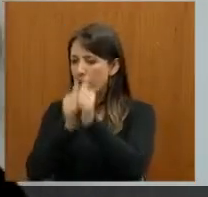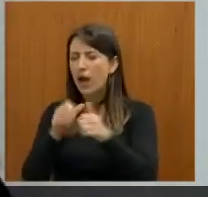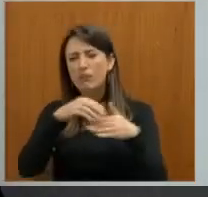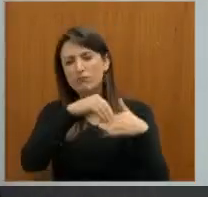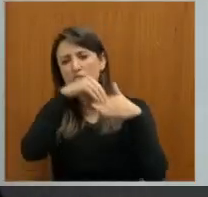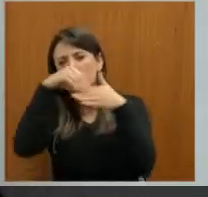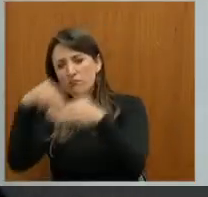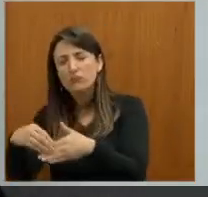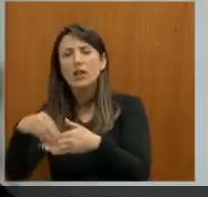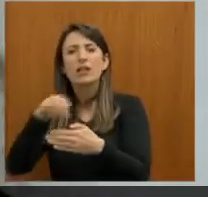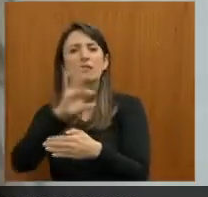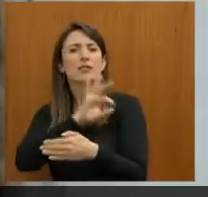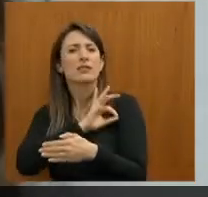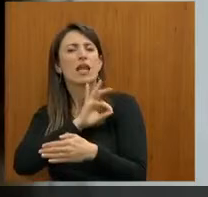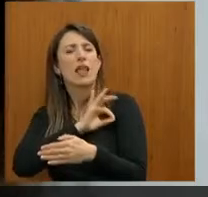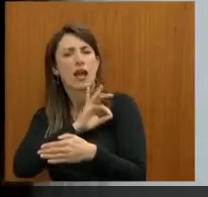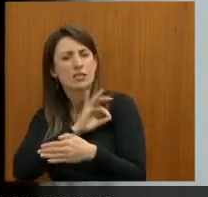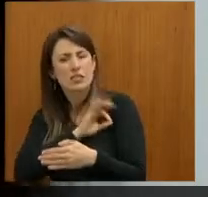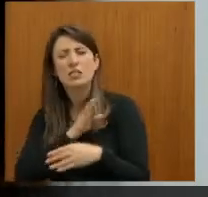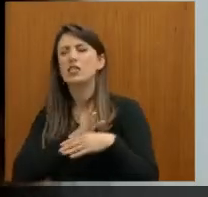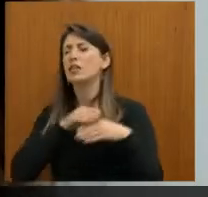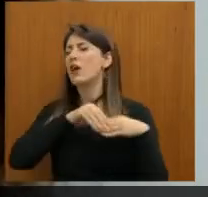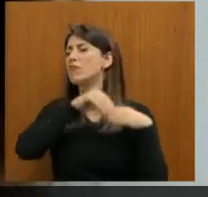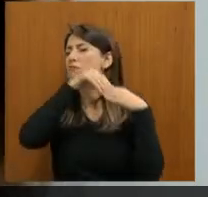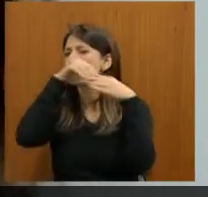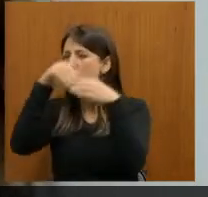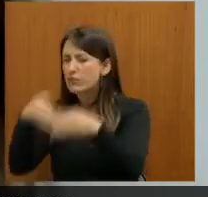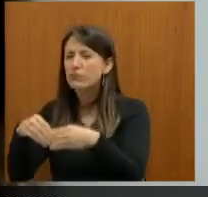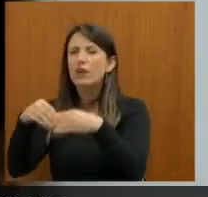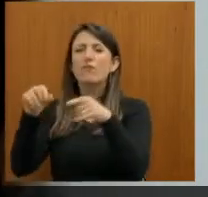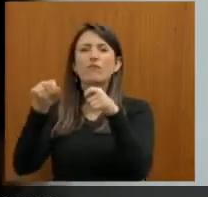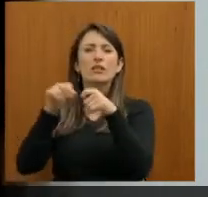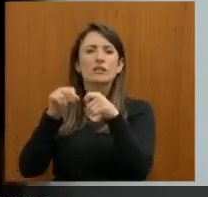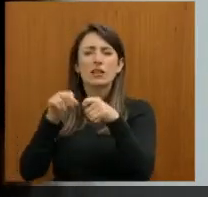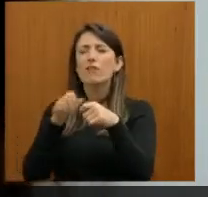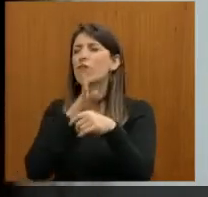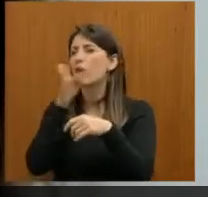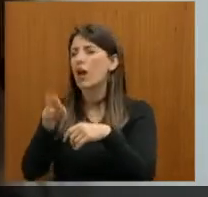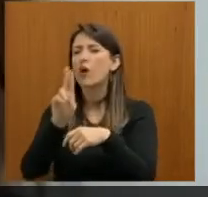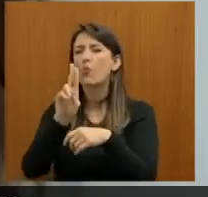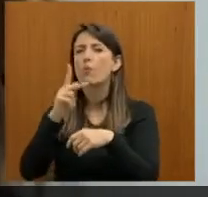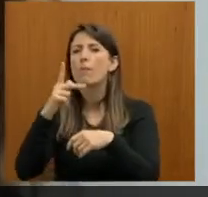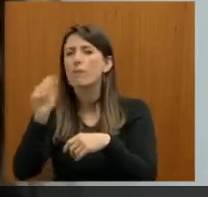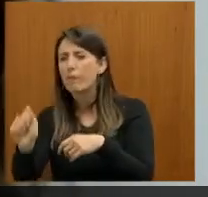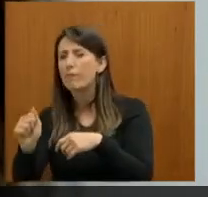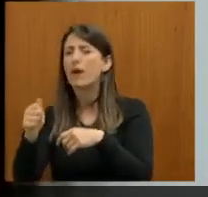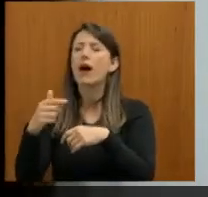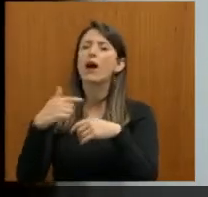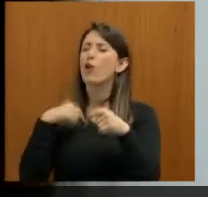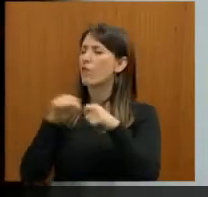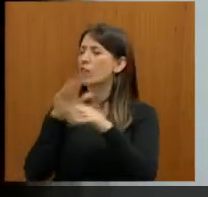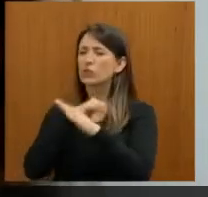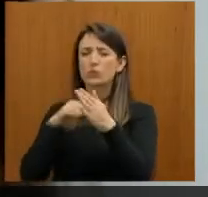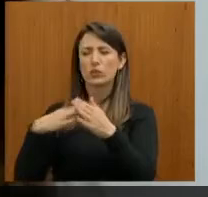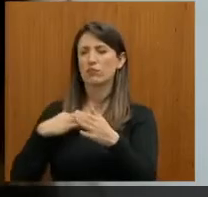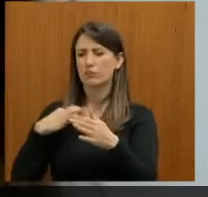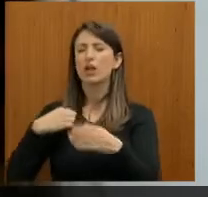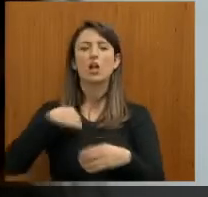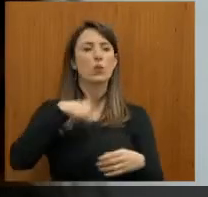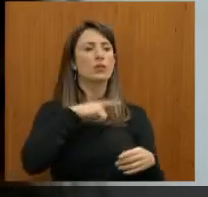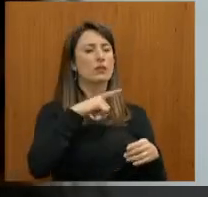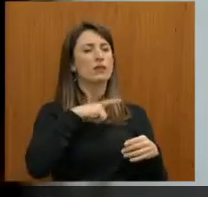UPA para fazer corpo dele eu faço tudo voluntariamente né eu tenho uma empresa de terceirização de call center